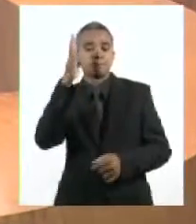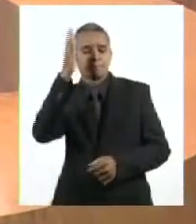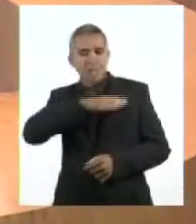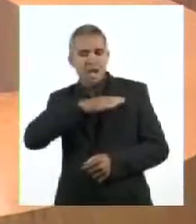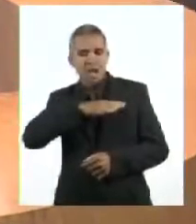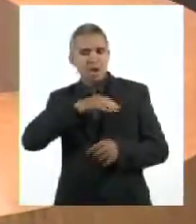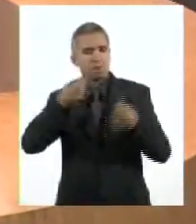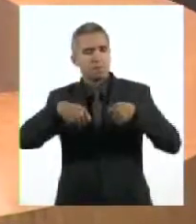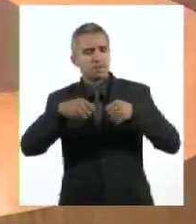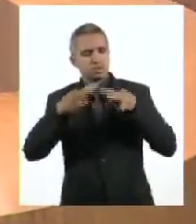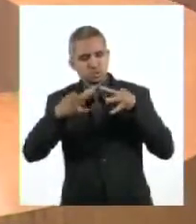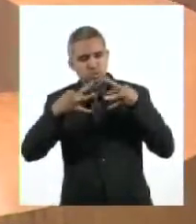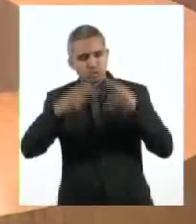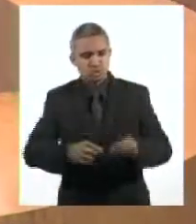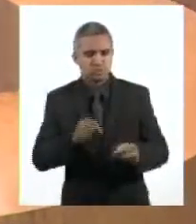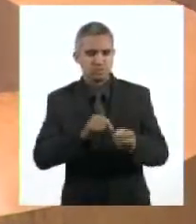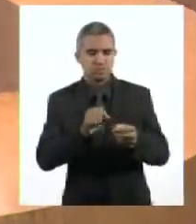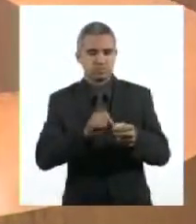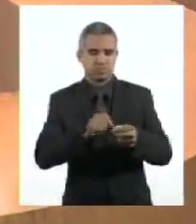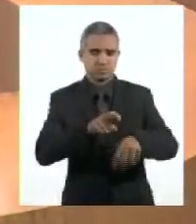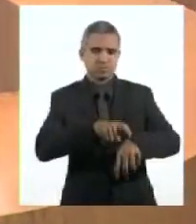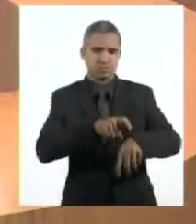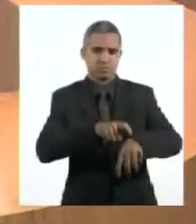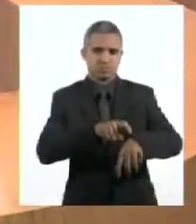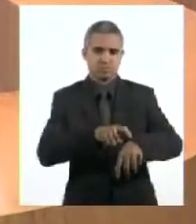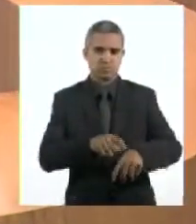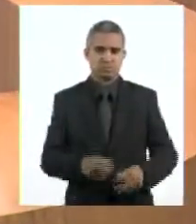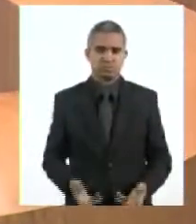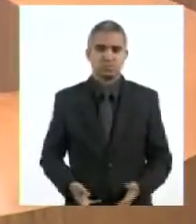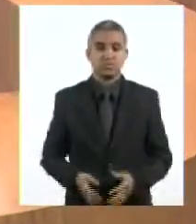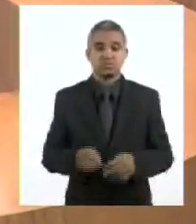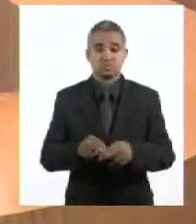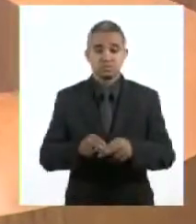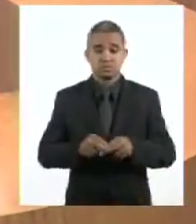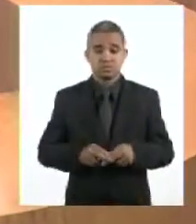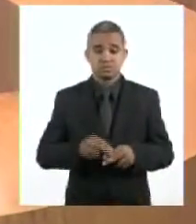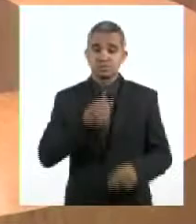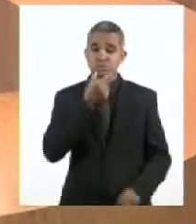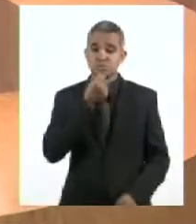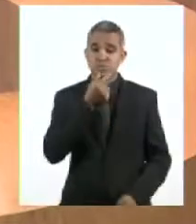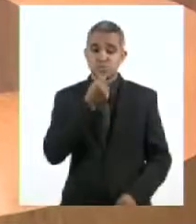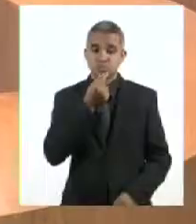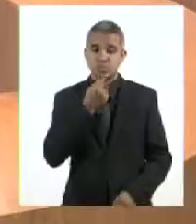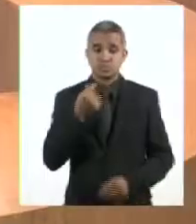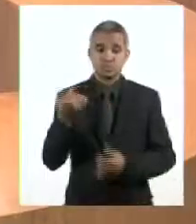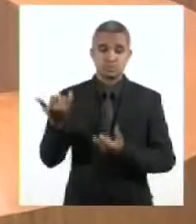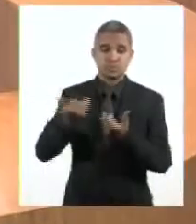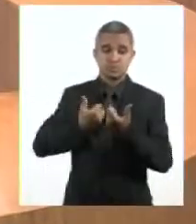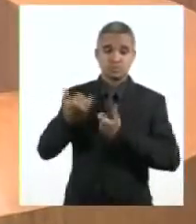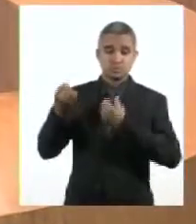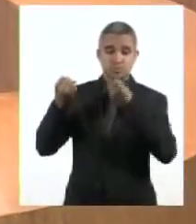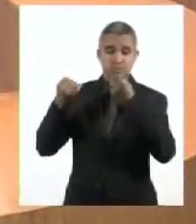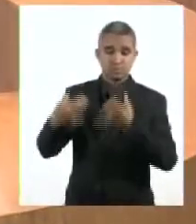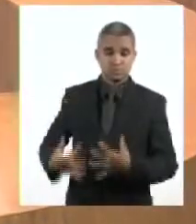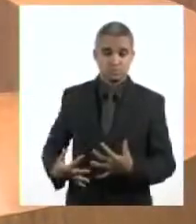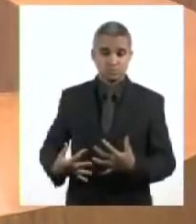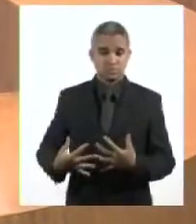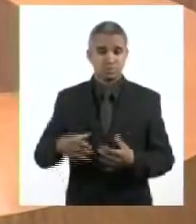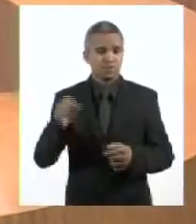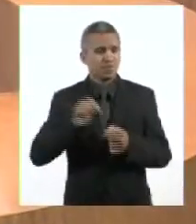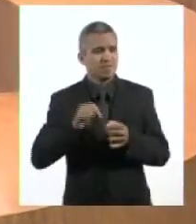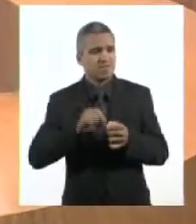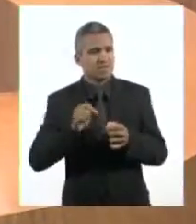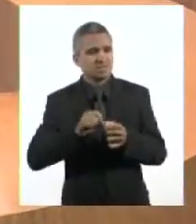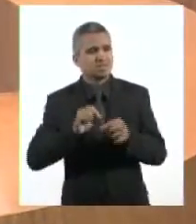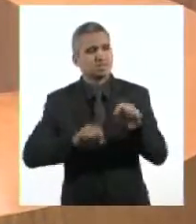E justamente por isso, ontem esse interlocutor querendo me convencer que ele está fazendo tudo de ruim, de mal e